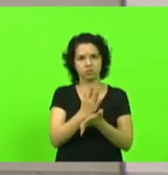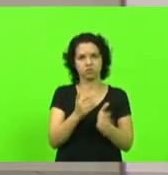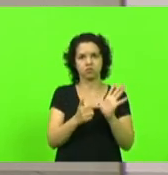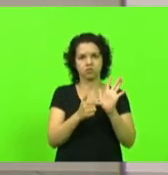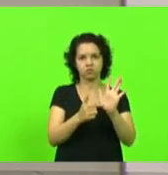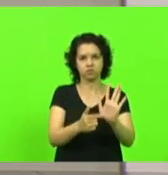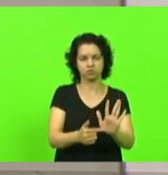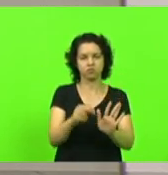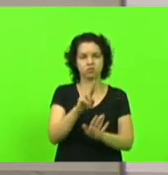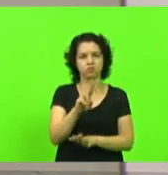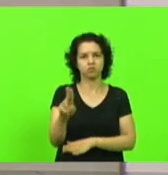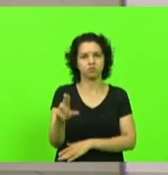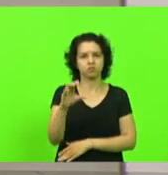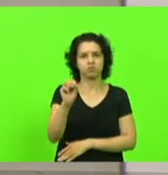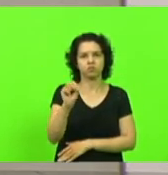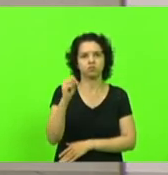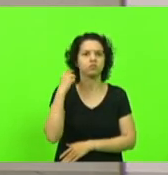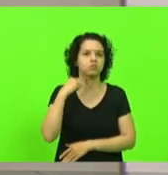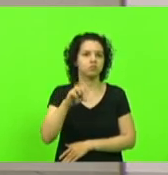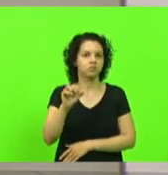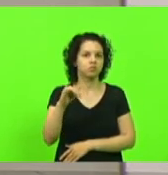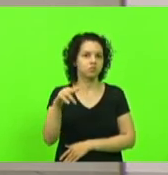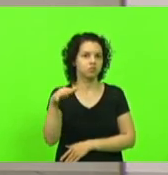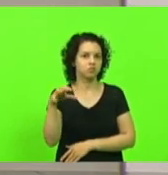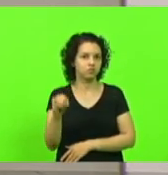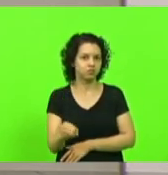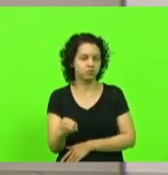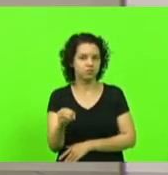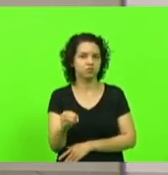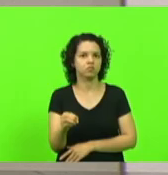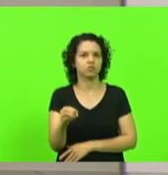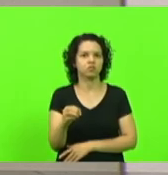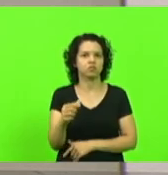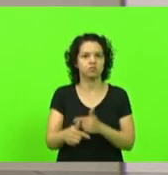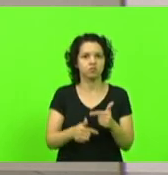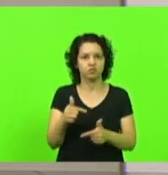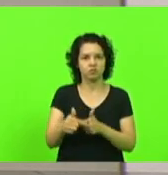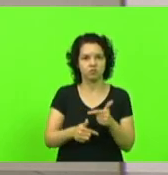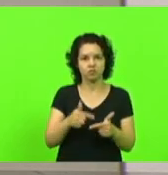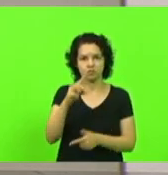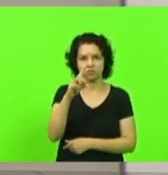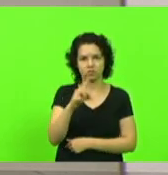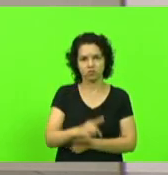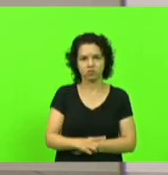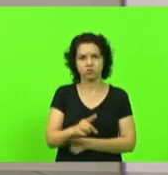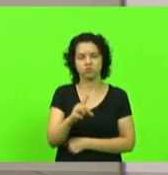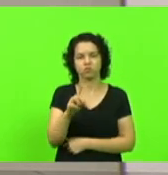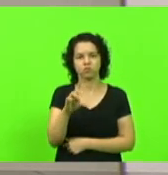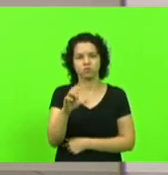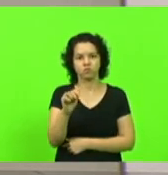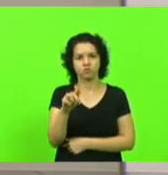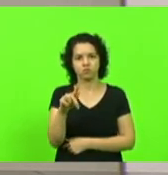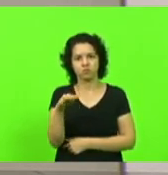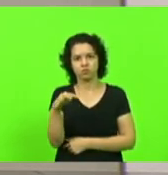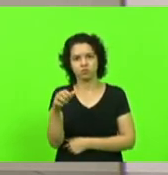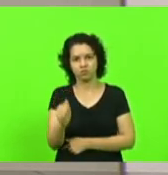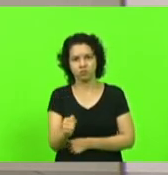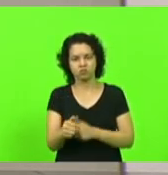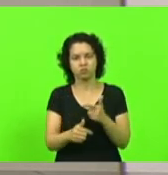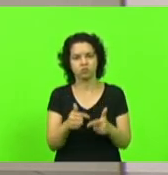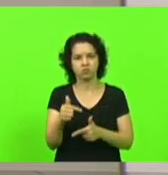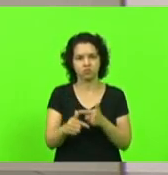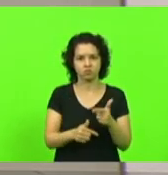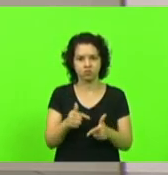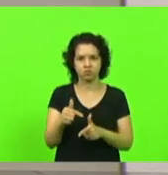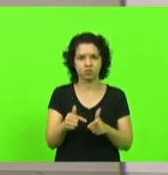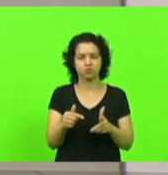indicação do nome do senhor Silvio César dos Santos Rosa para o cargo de diretor da Gás e Transportes da Agência de Regulação de